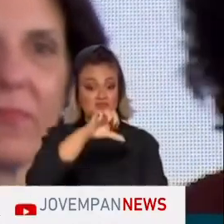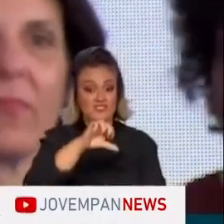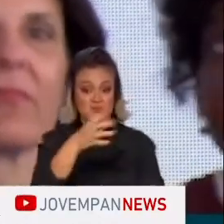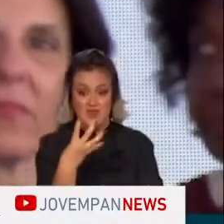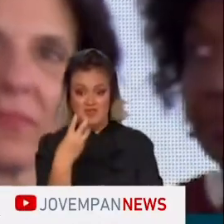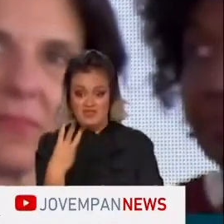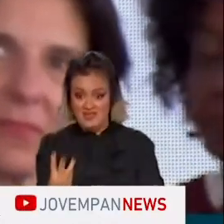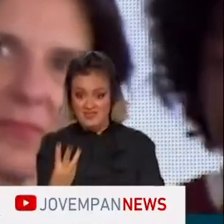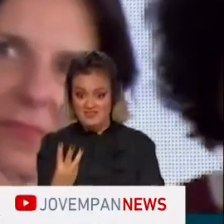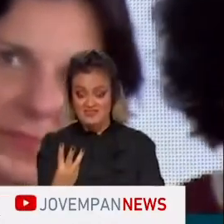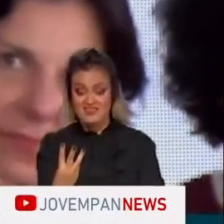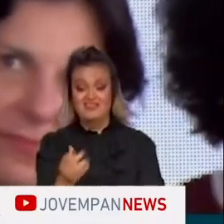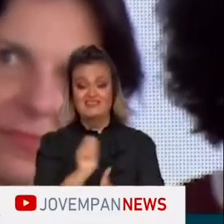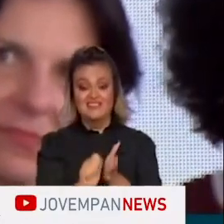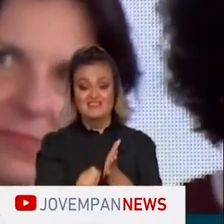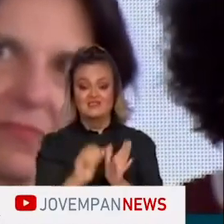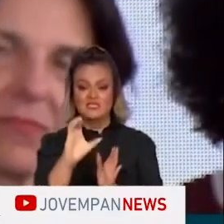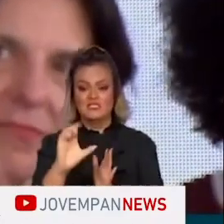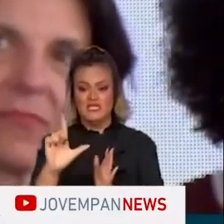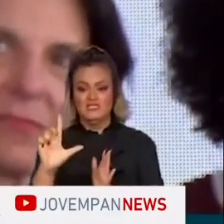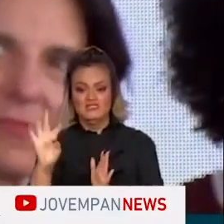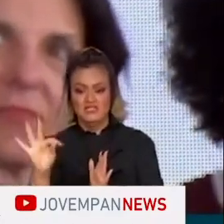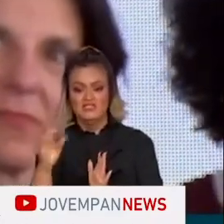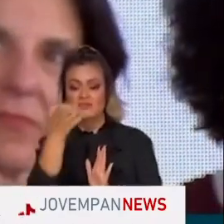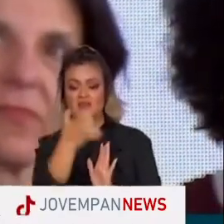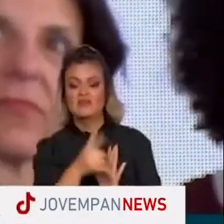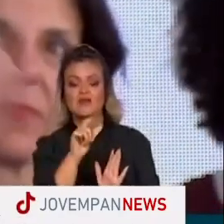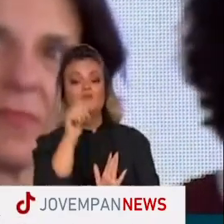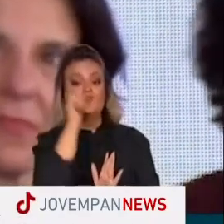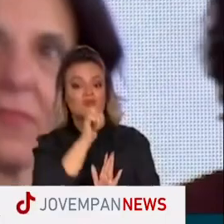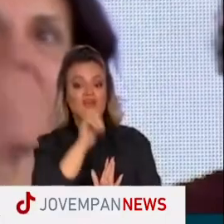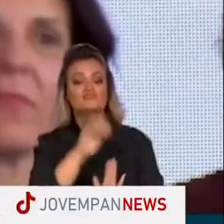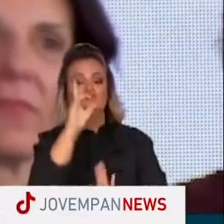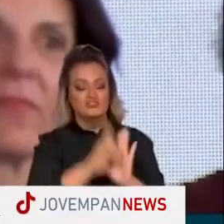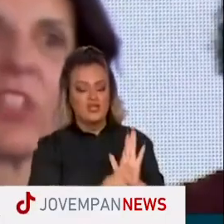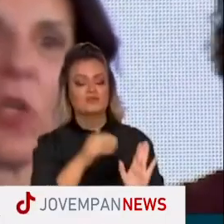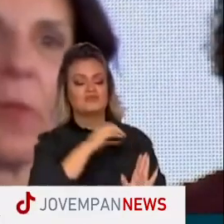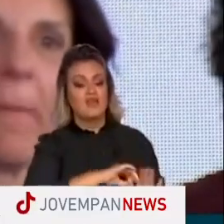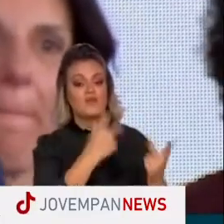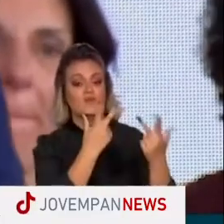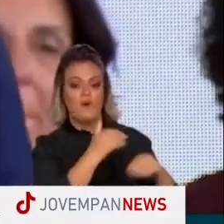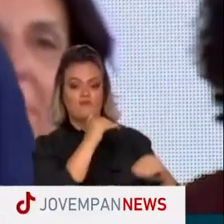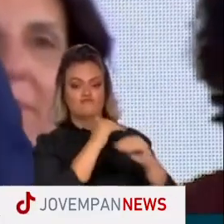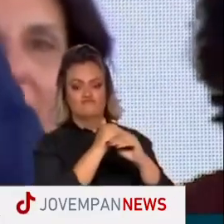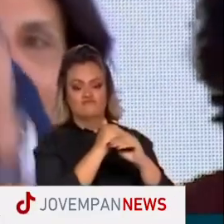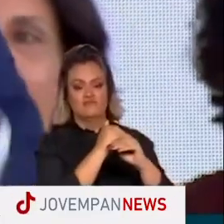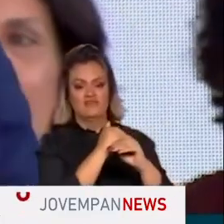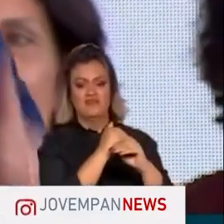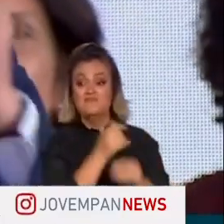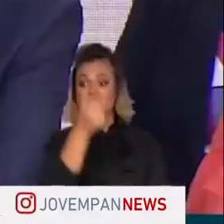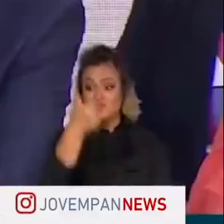1943, que está escrito na CLT que a mulher tem direito a ter o mesmo salário do homem.